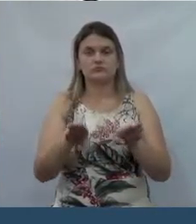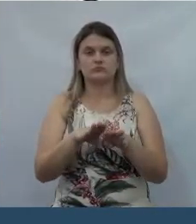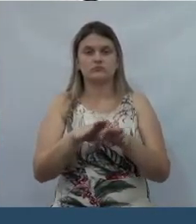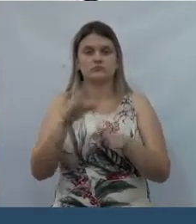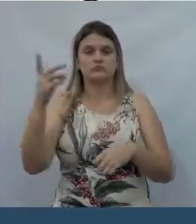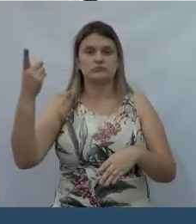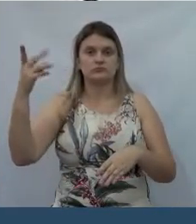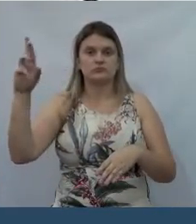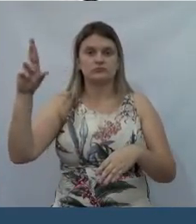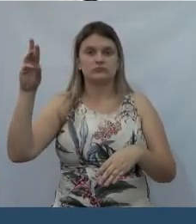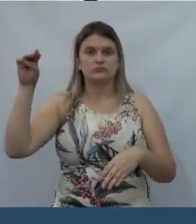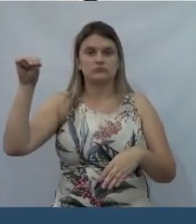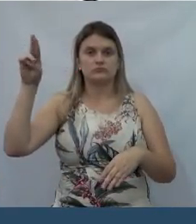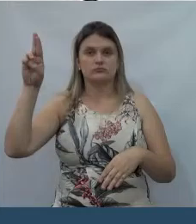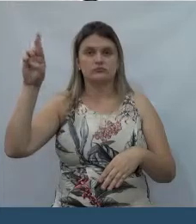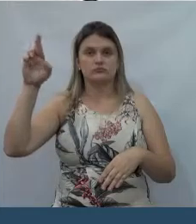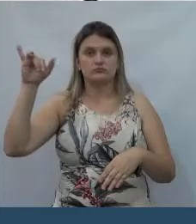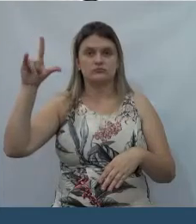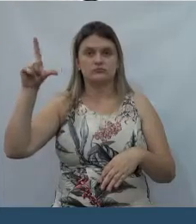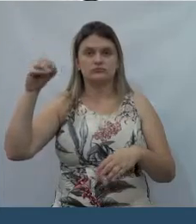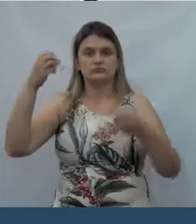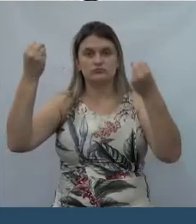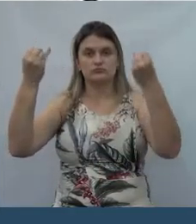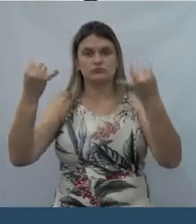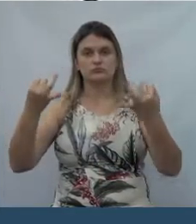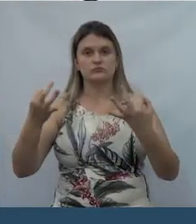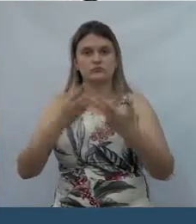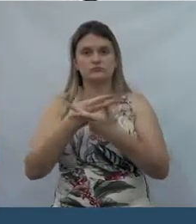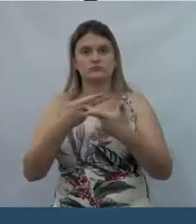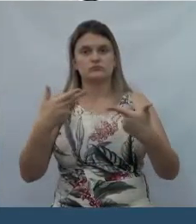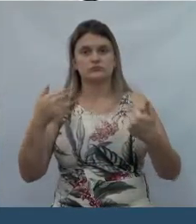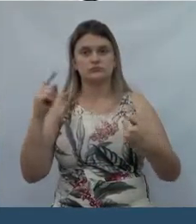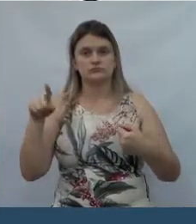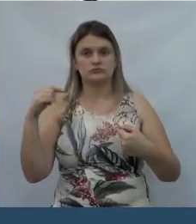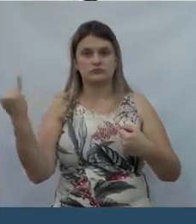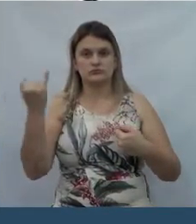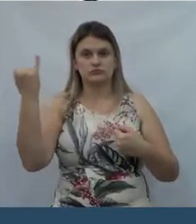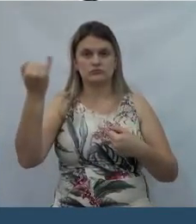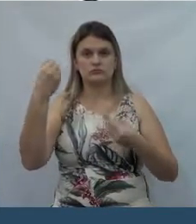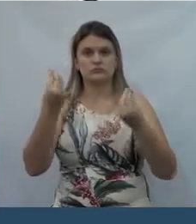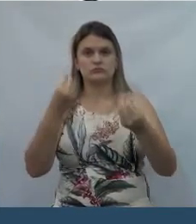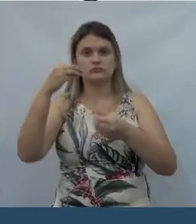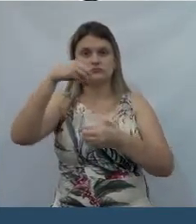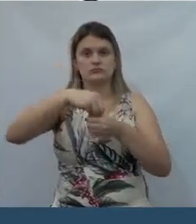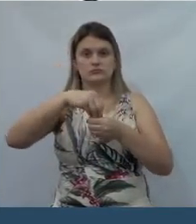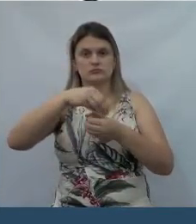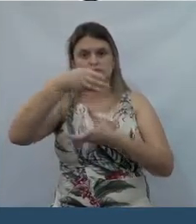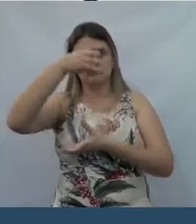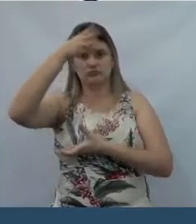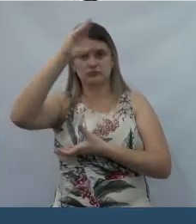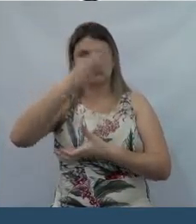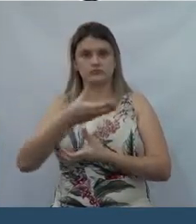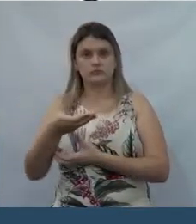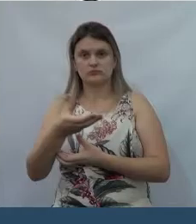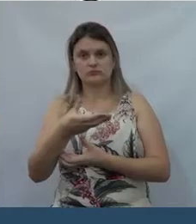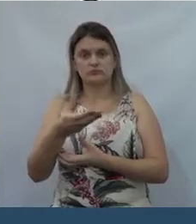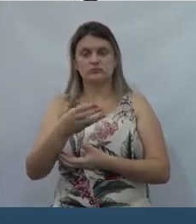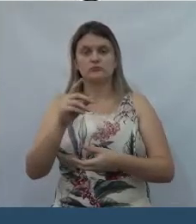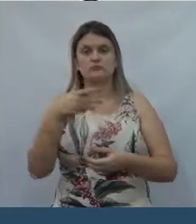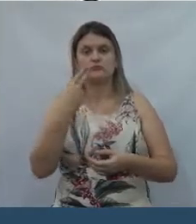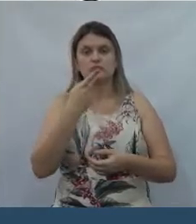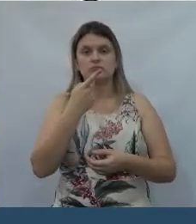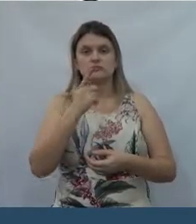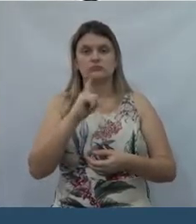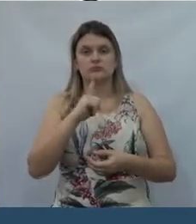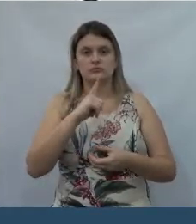cardiologista, eles estavam explicando algumas coisas assim, a questão da estrutura do Corpo de Bombeiros. O Corpo de Bombeiros